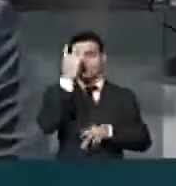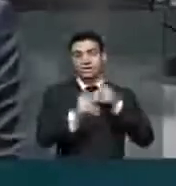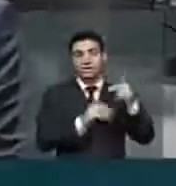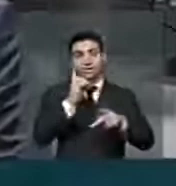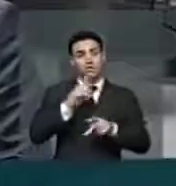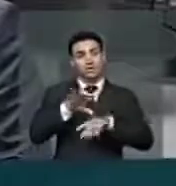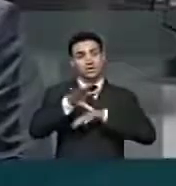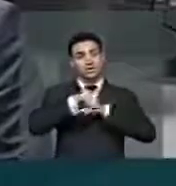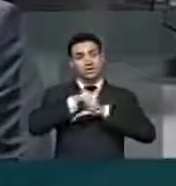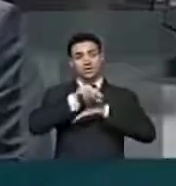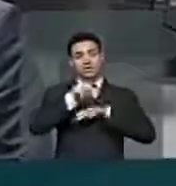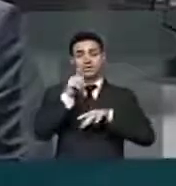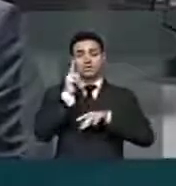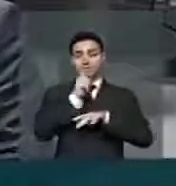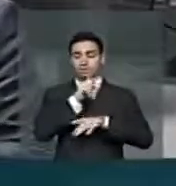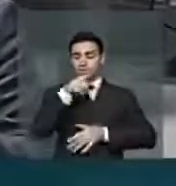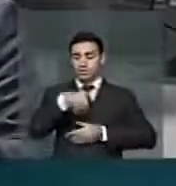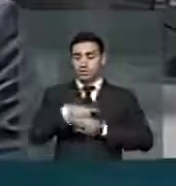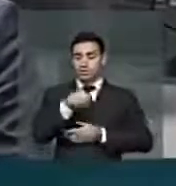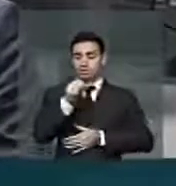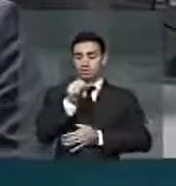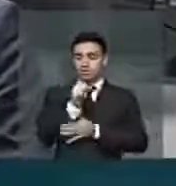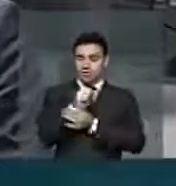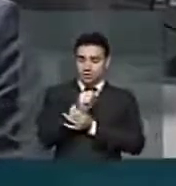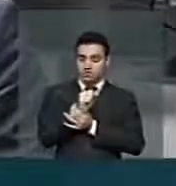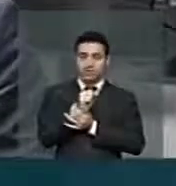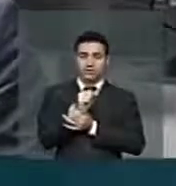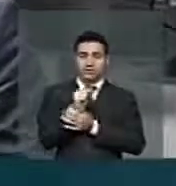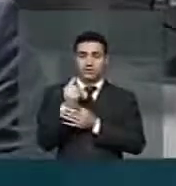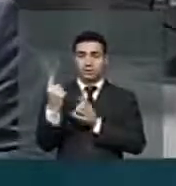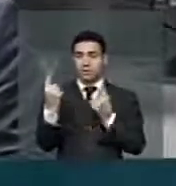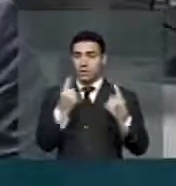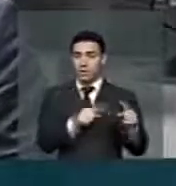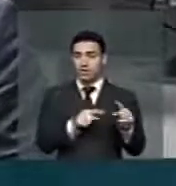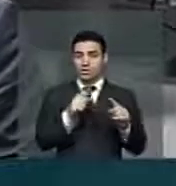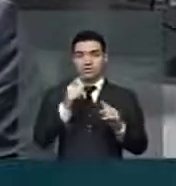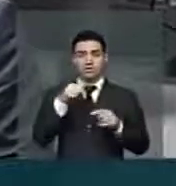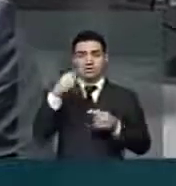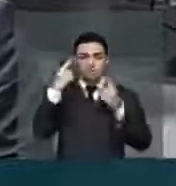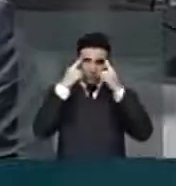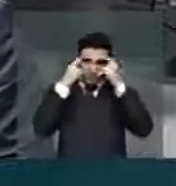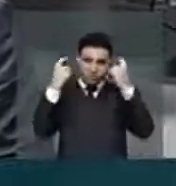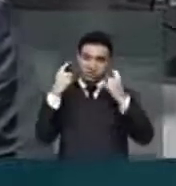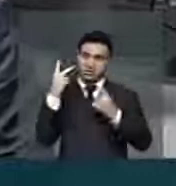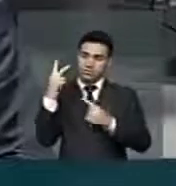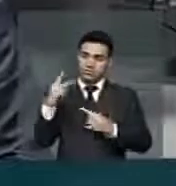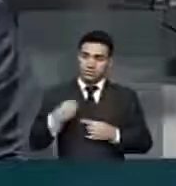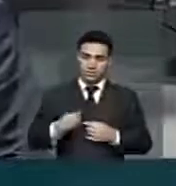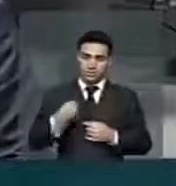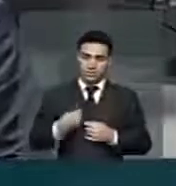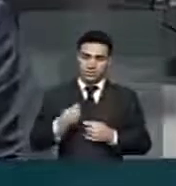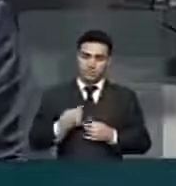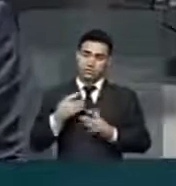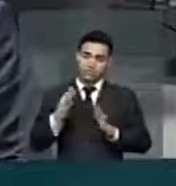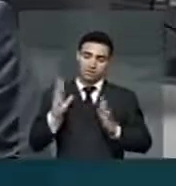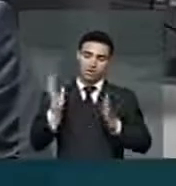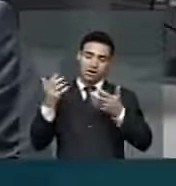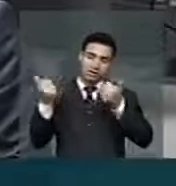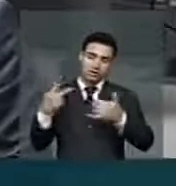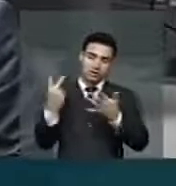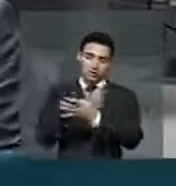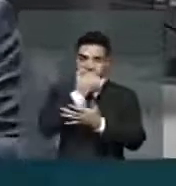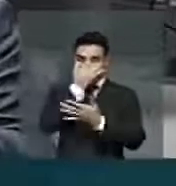possa votar projetos de segurança contra a violência, que foi pauta da sua vida desde o ocorrido que Vossa Excelência já